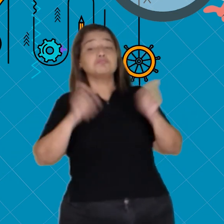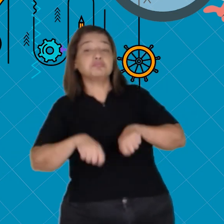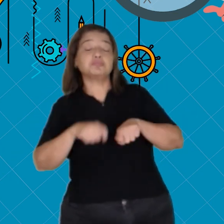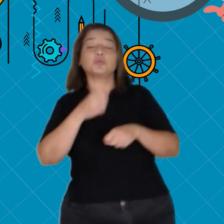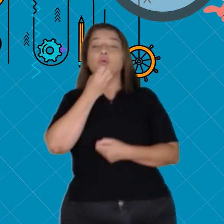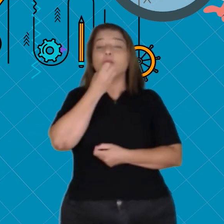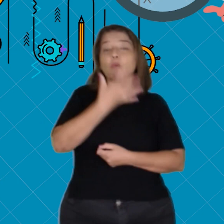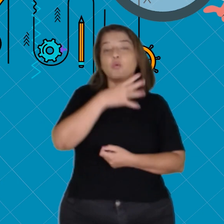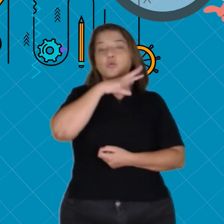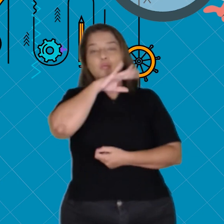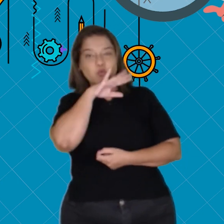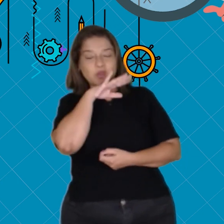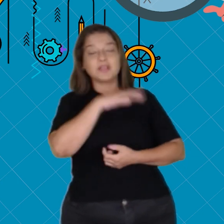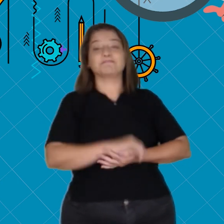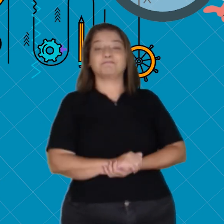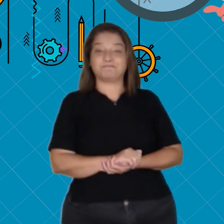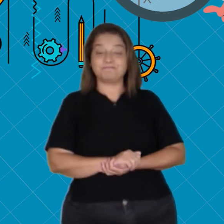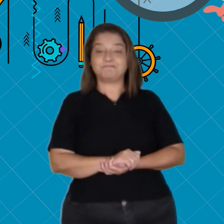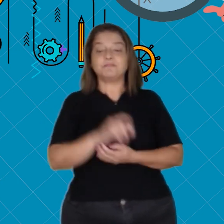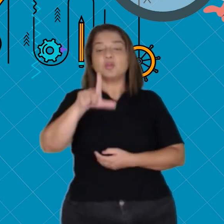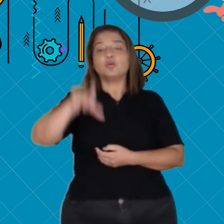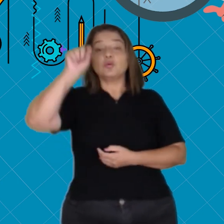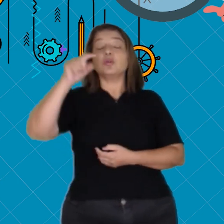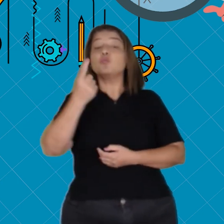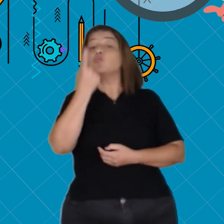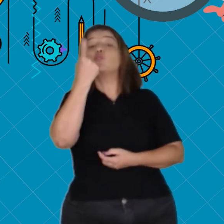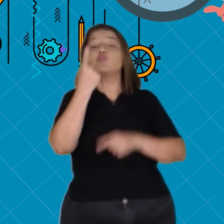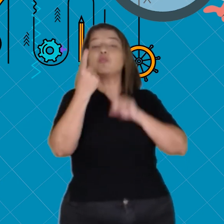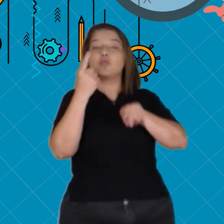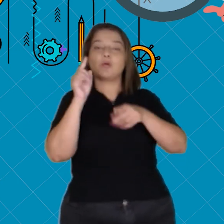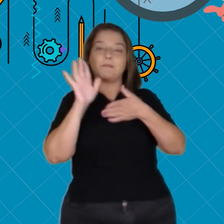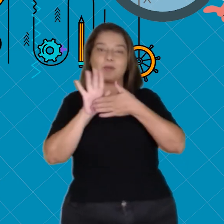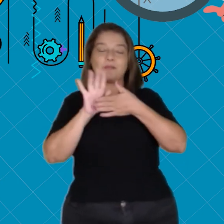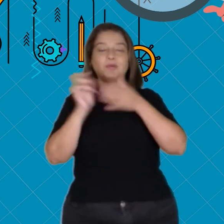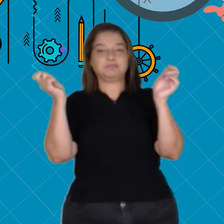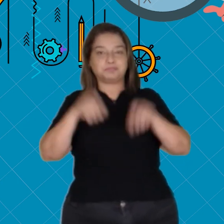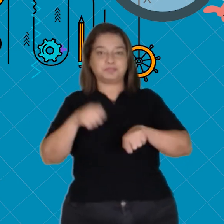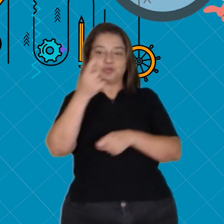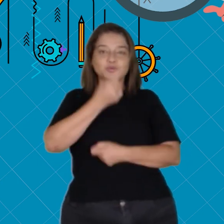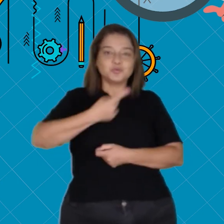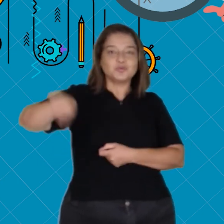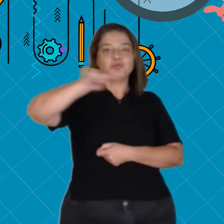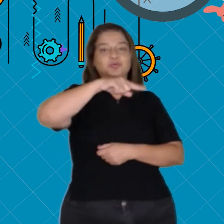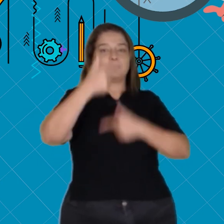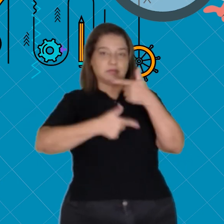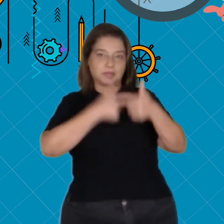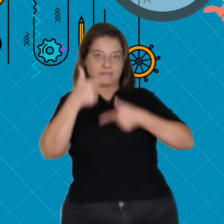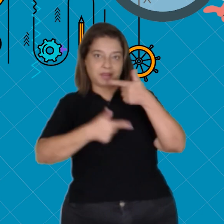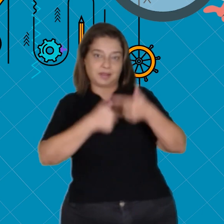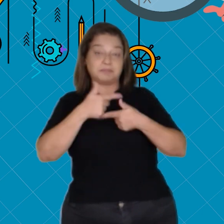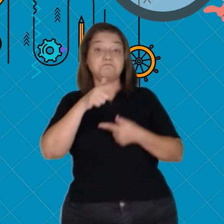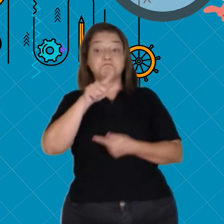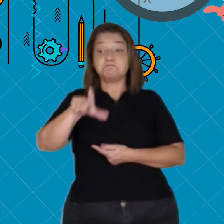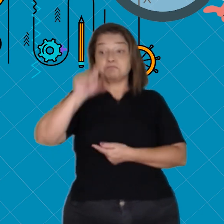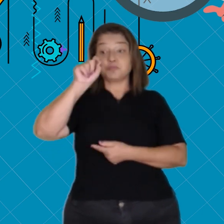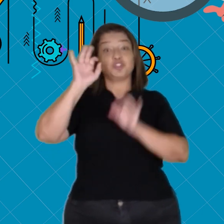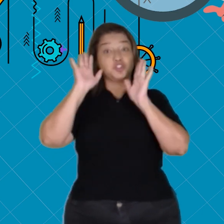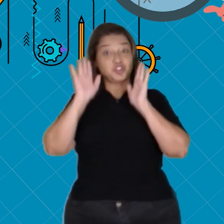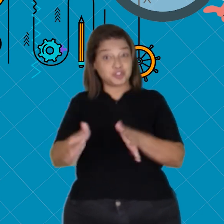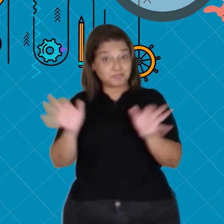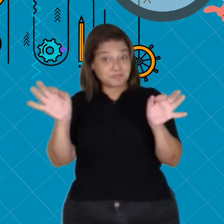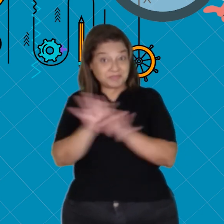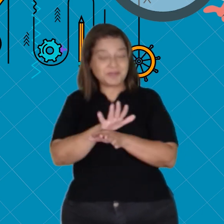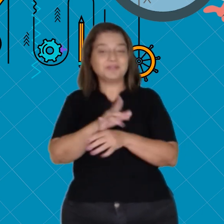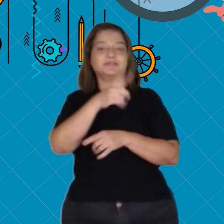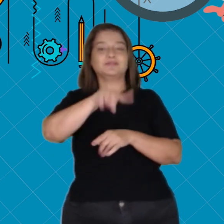desvantagens. Escolher uma proposta para desenvolver. Com a proposta selecionada,